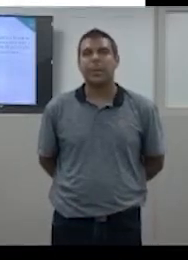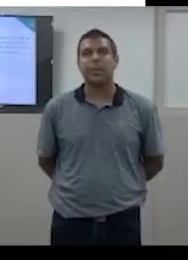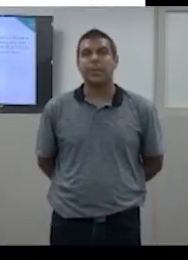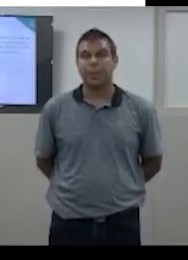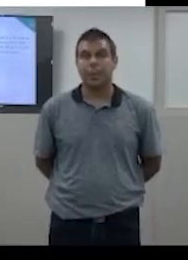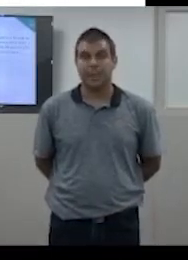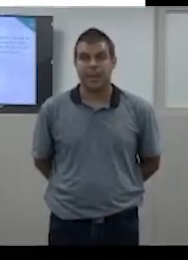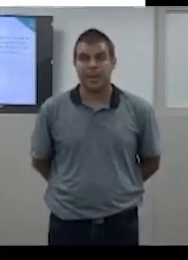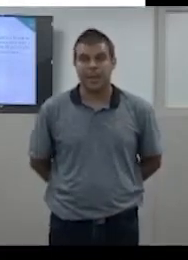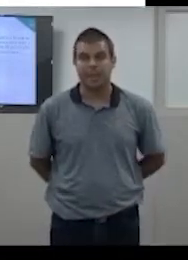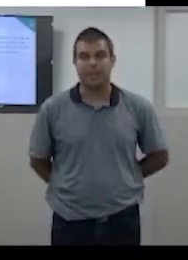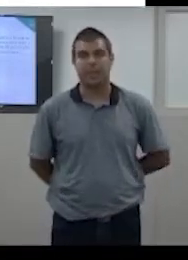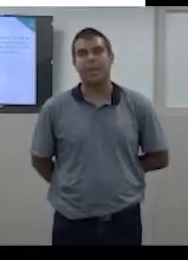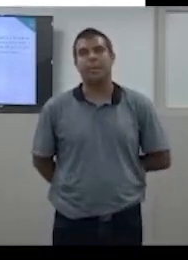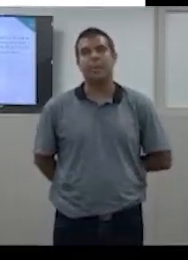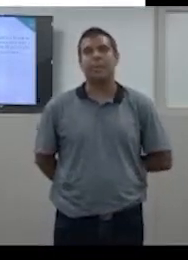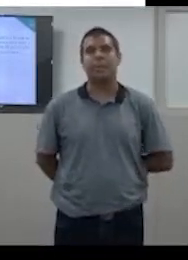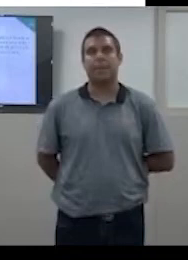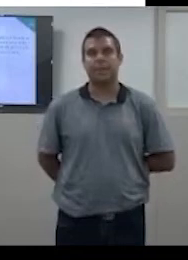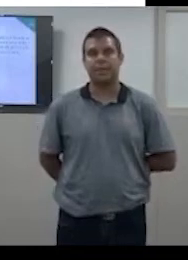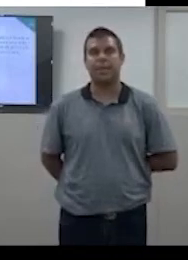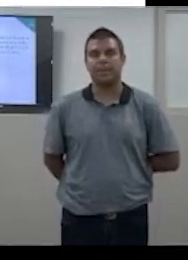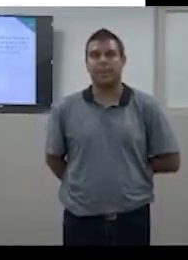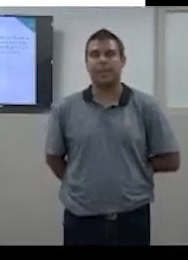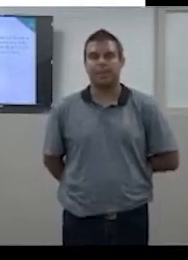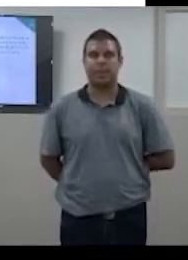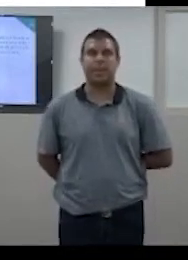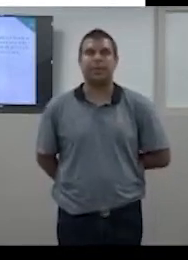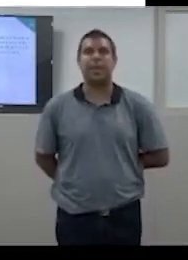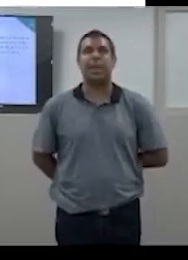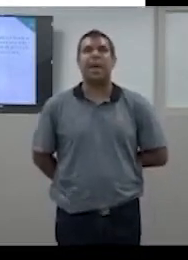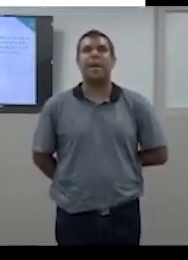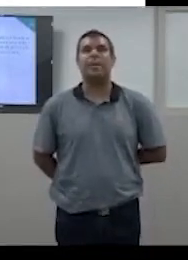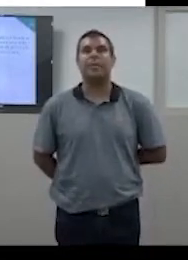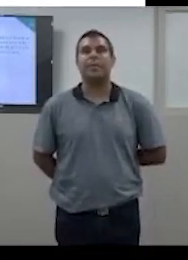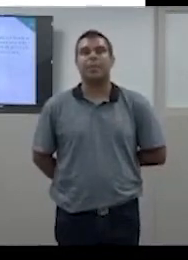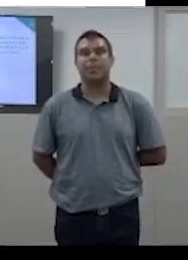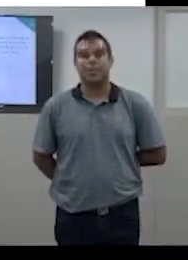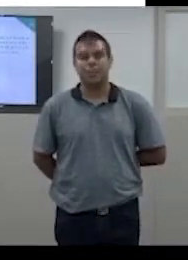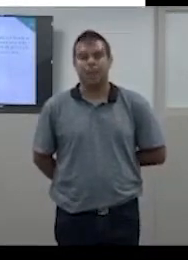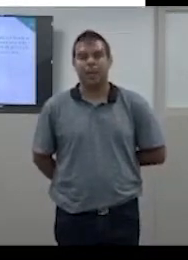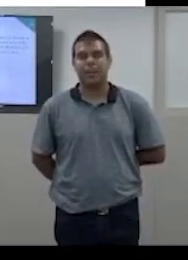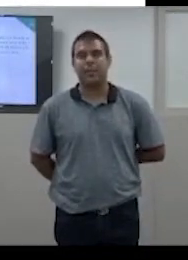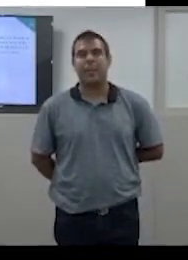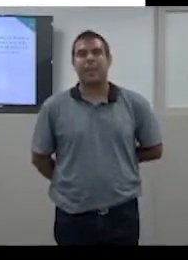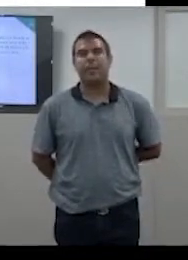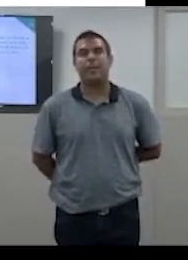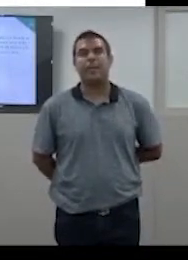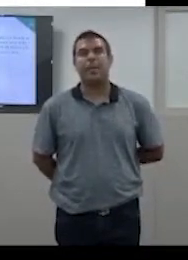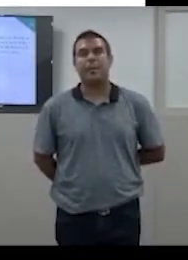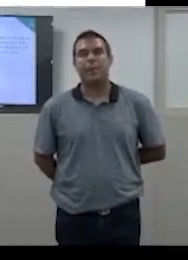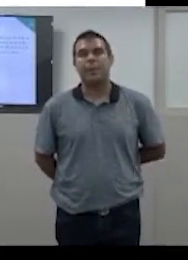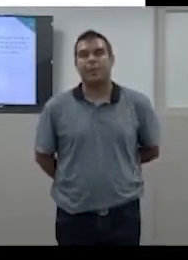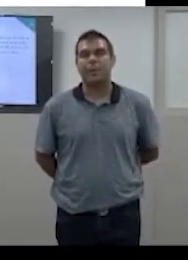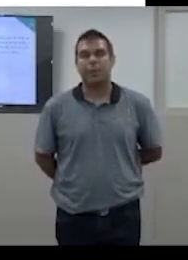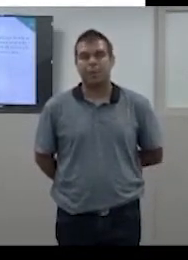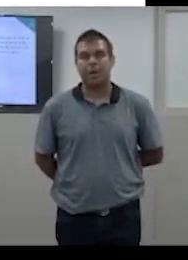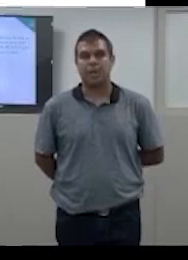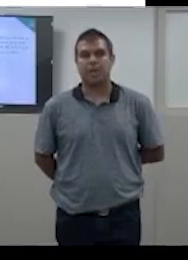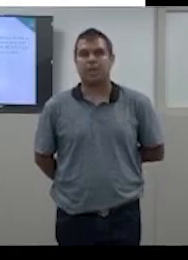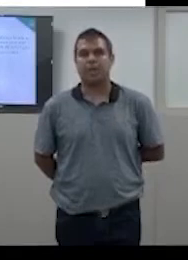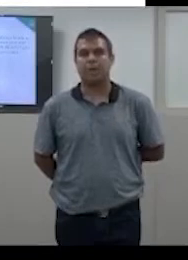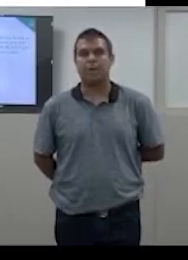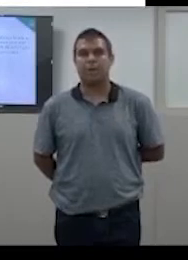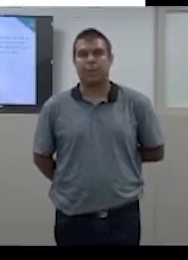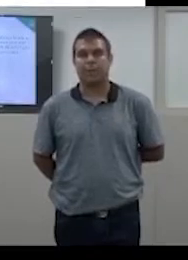assim, é umas pegadinhas que o Enem acaba trazendo ali e é bom a gente estar atento em relação a isso, beleza? Ambas as respostas estão corretas, mas dependendo da forma que você